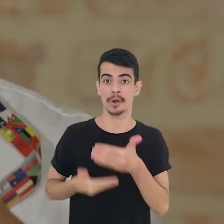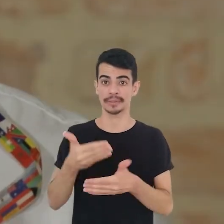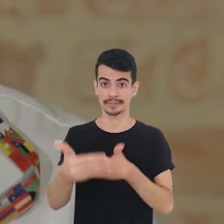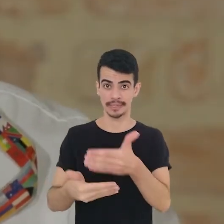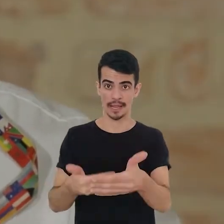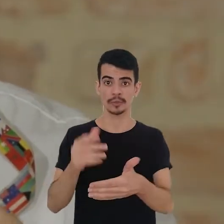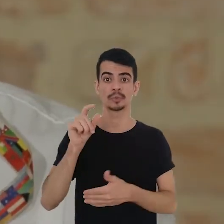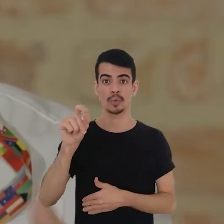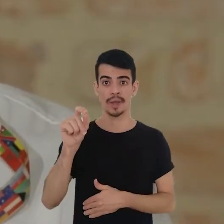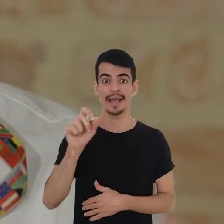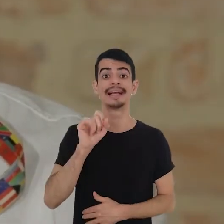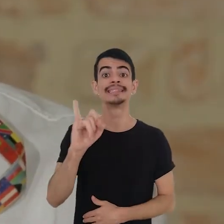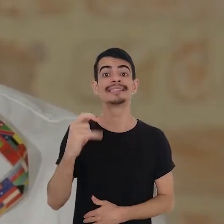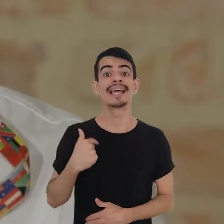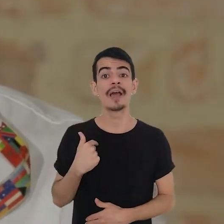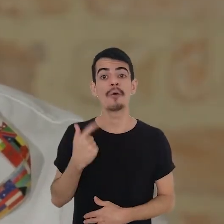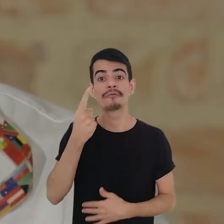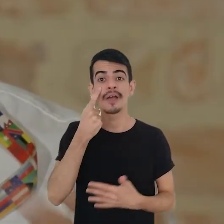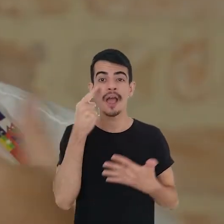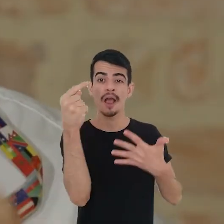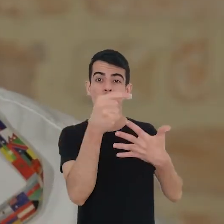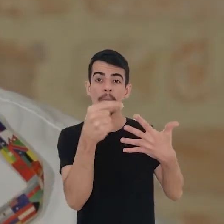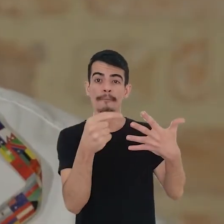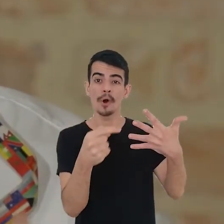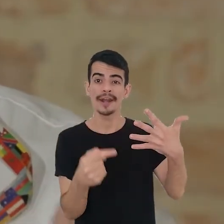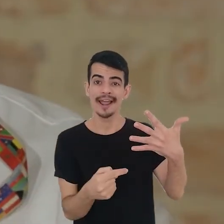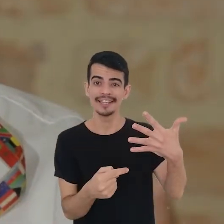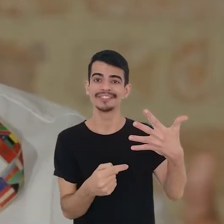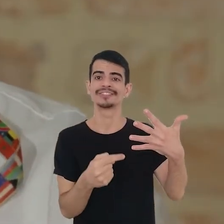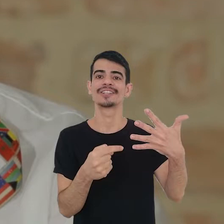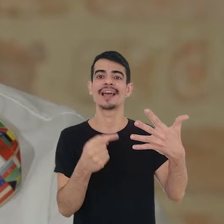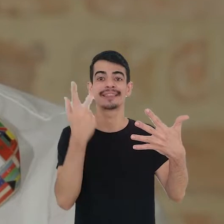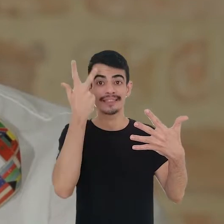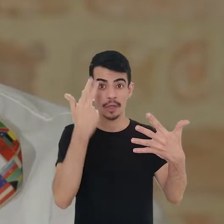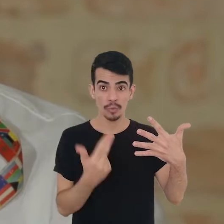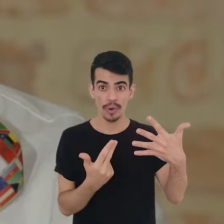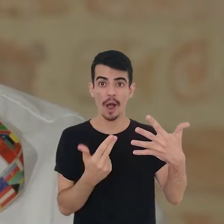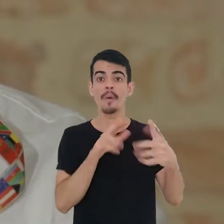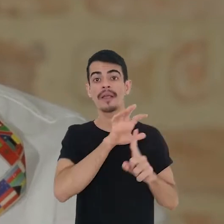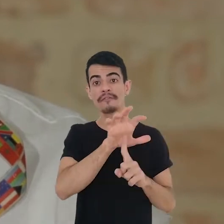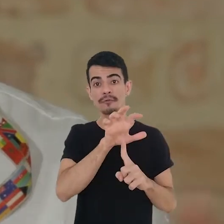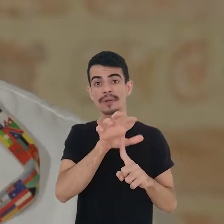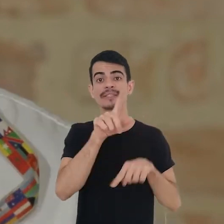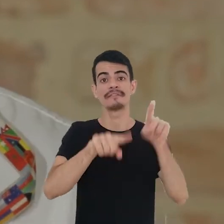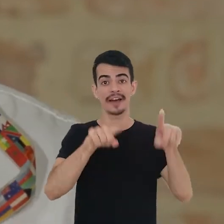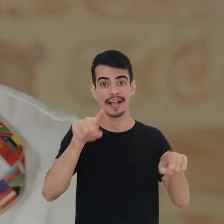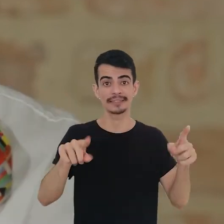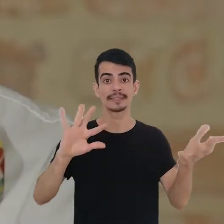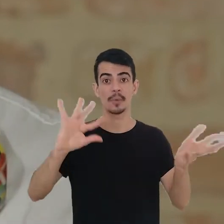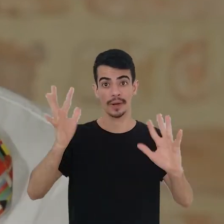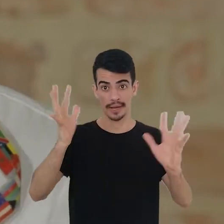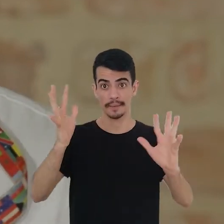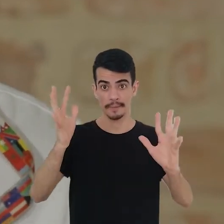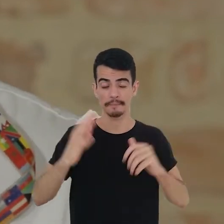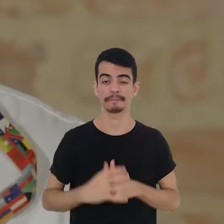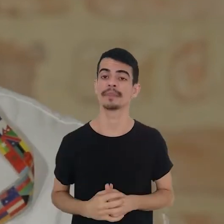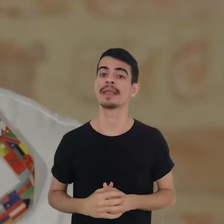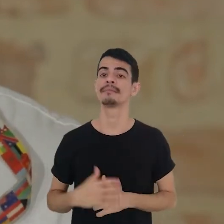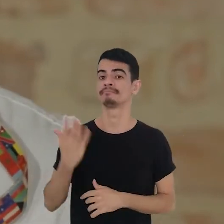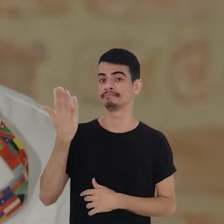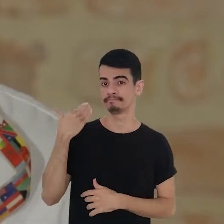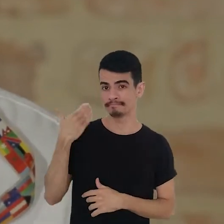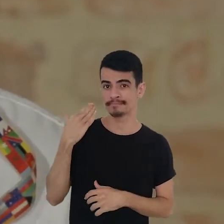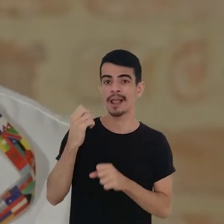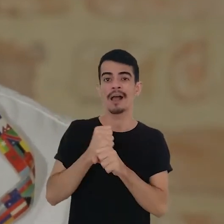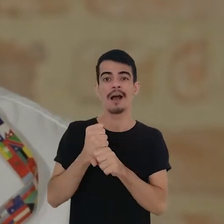somar todas as componentes naturais que levam à variabilidade do clima, até mais ou menos